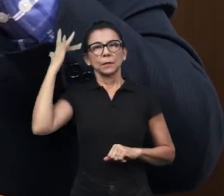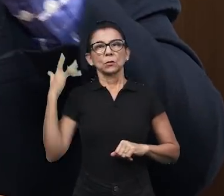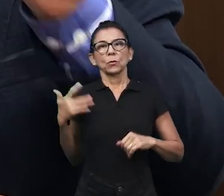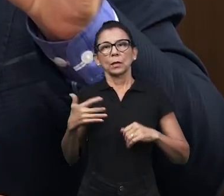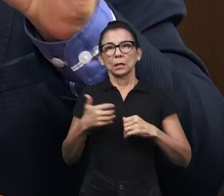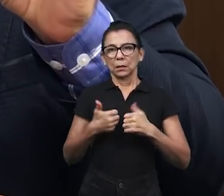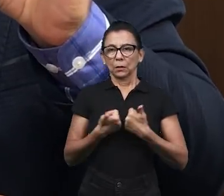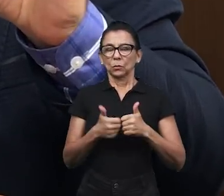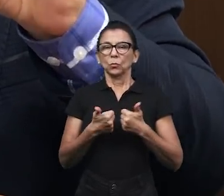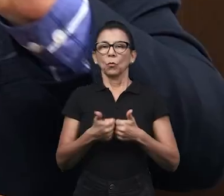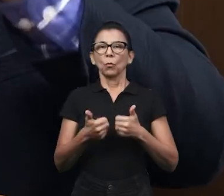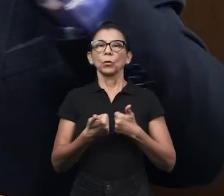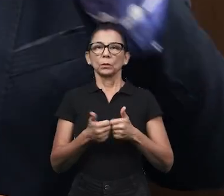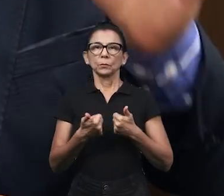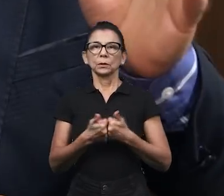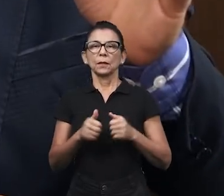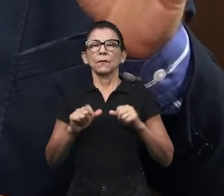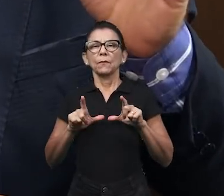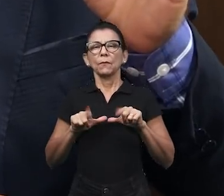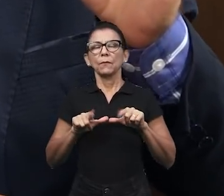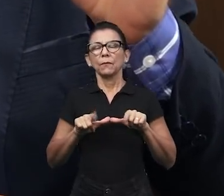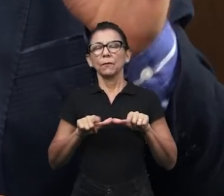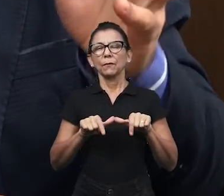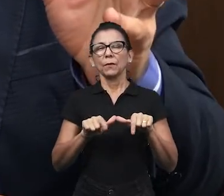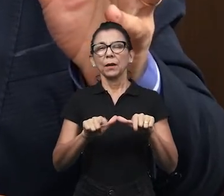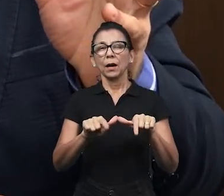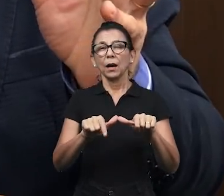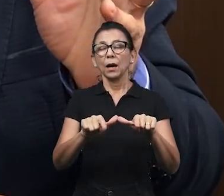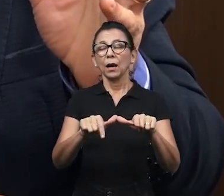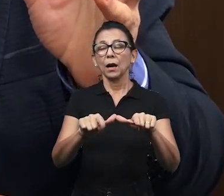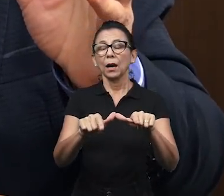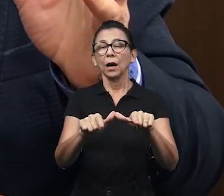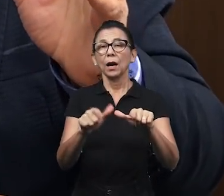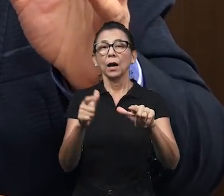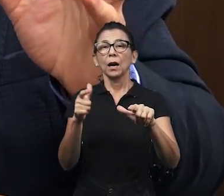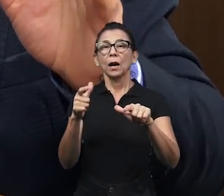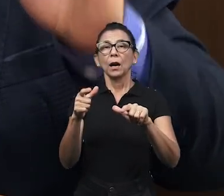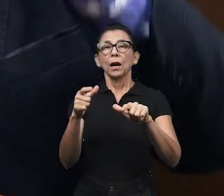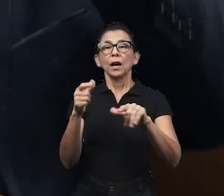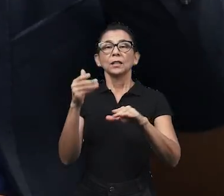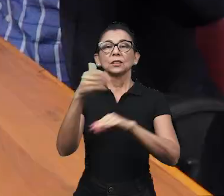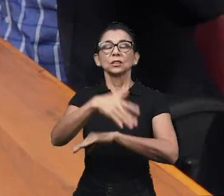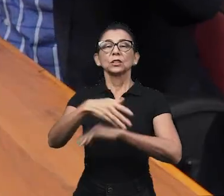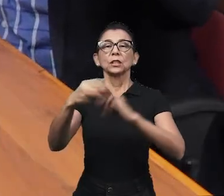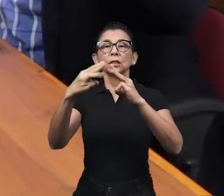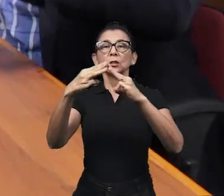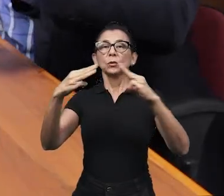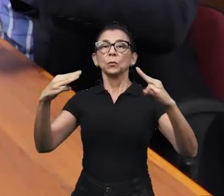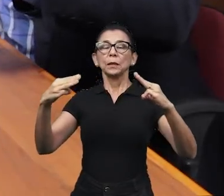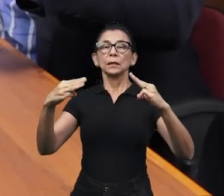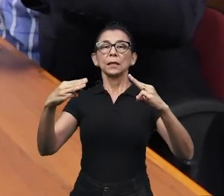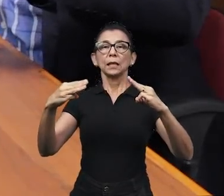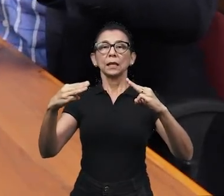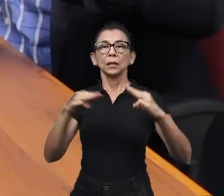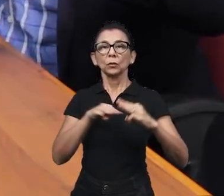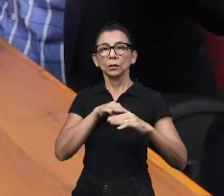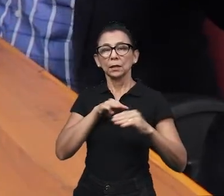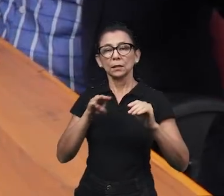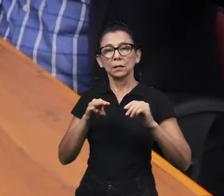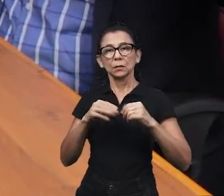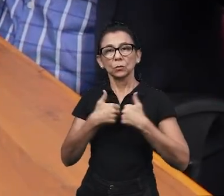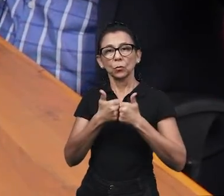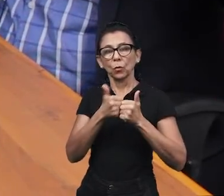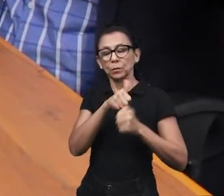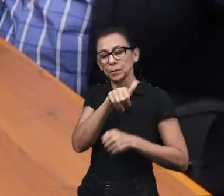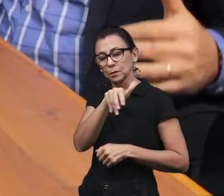pessoas não percebem, você falou 40 equipes, em torno de 40 equipes, né? Mas desde da portaria do Manaim